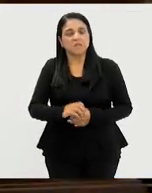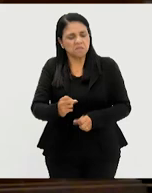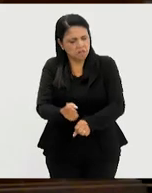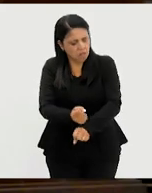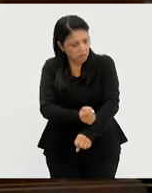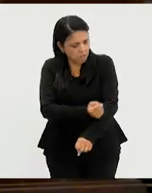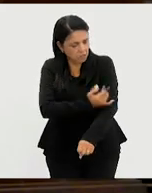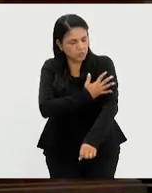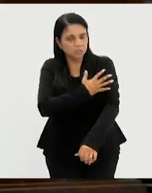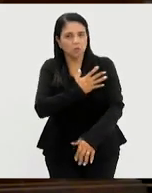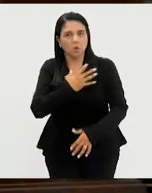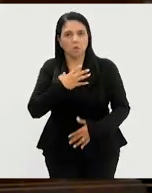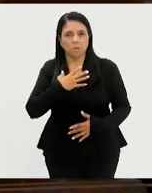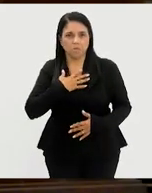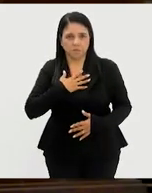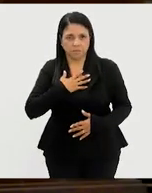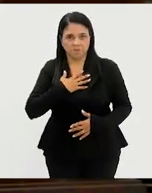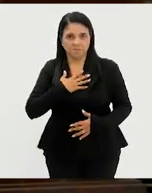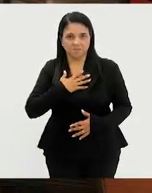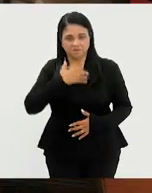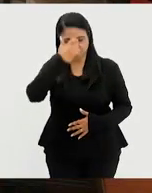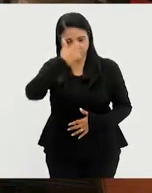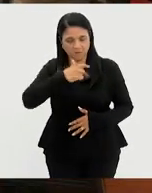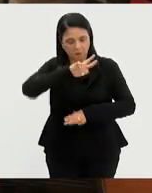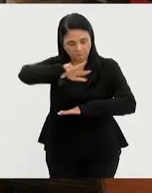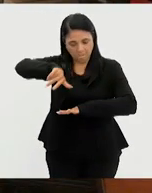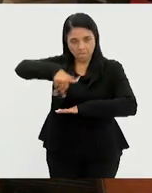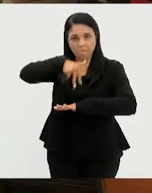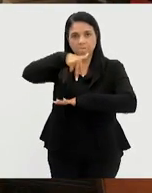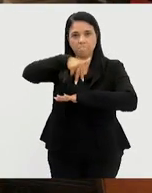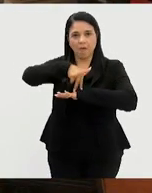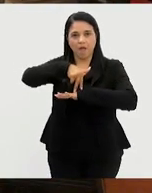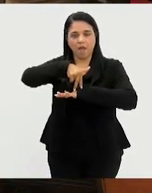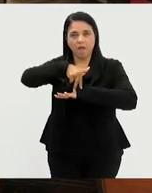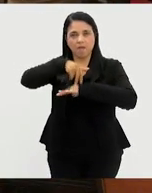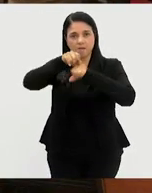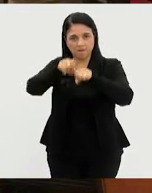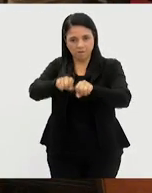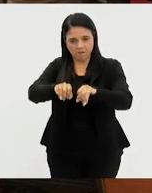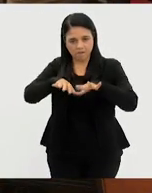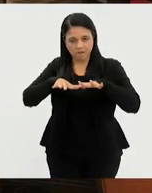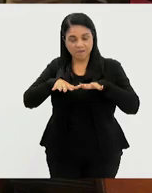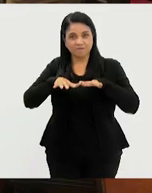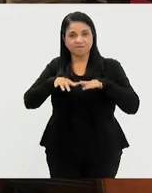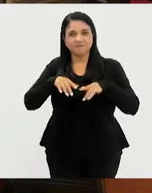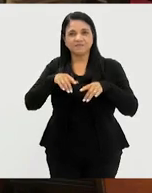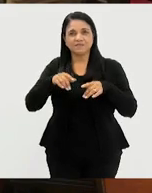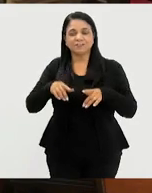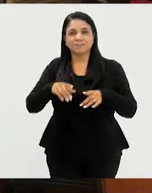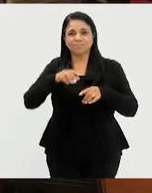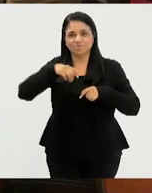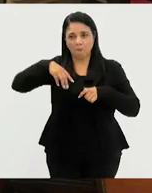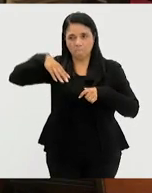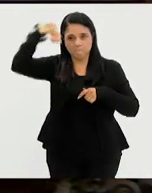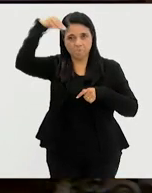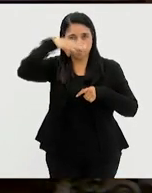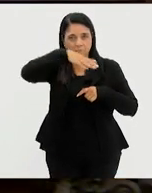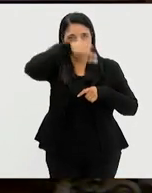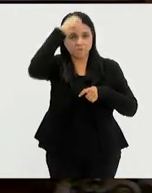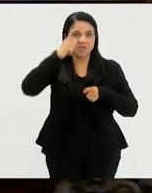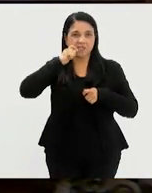grande da minha parte est aqui nesse Parlamento esse prédio histórico defendendo os